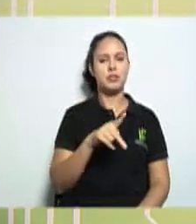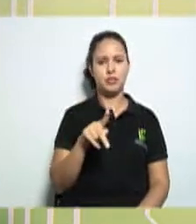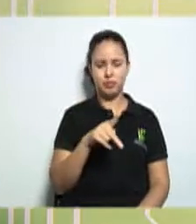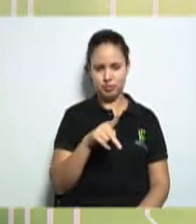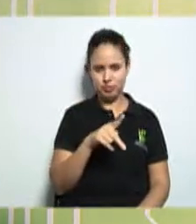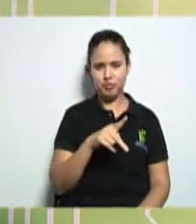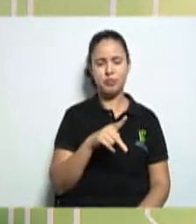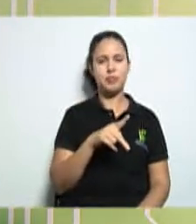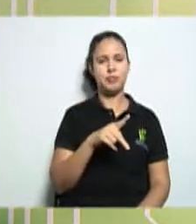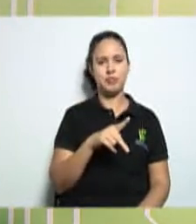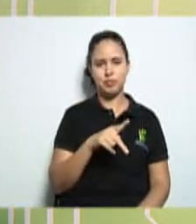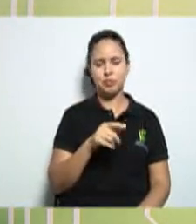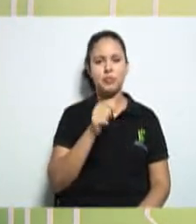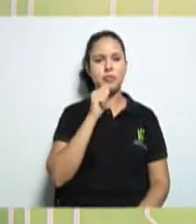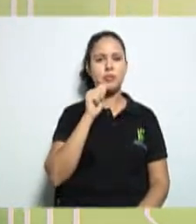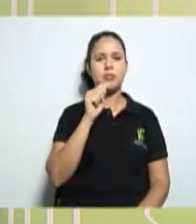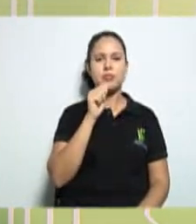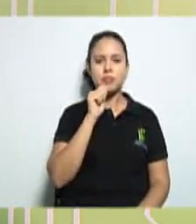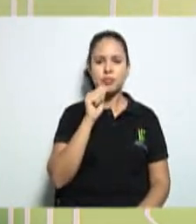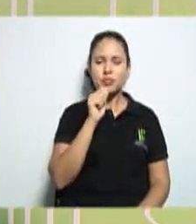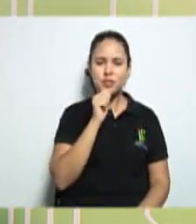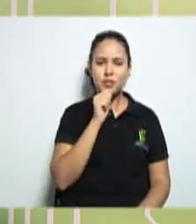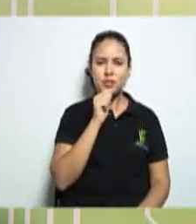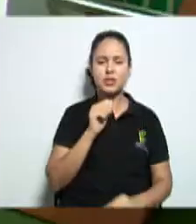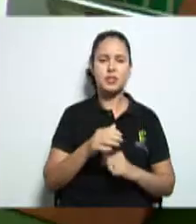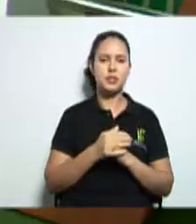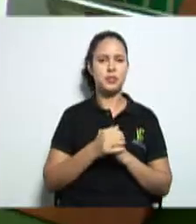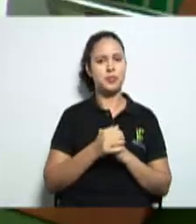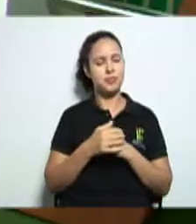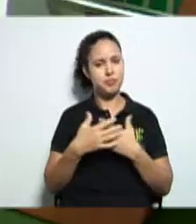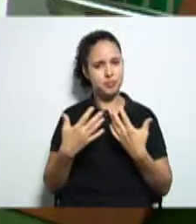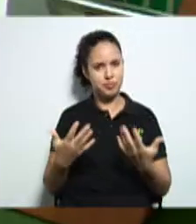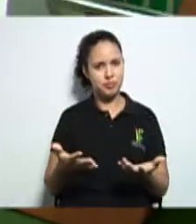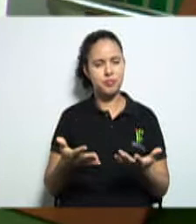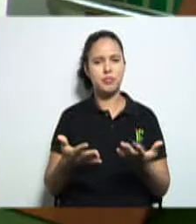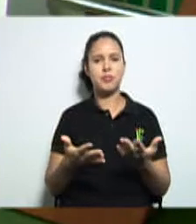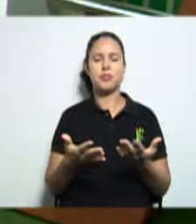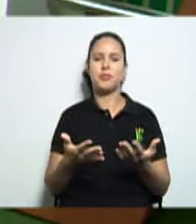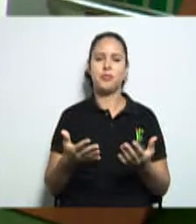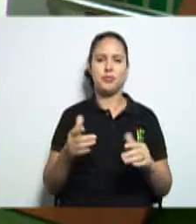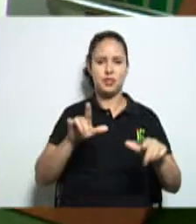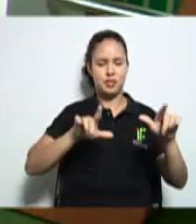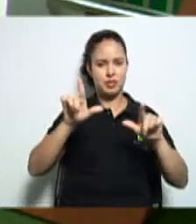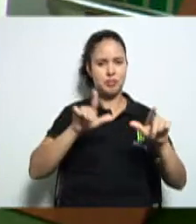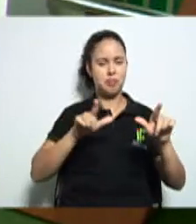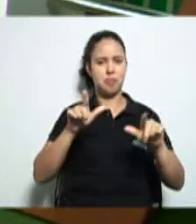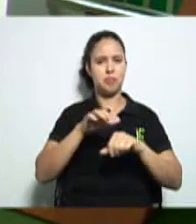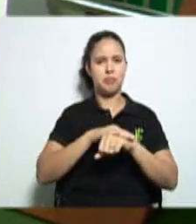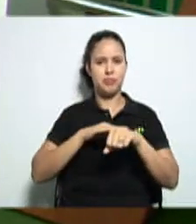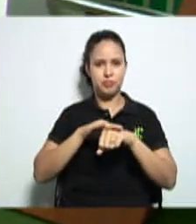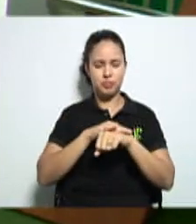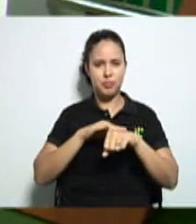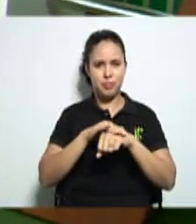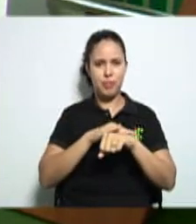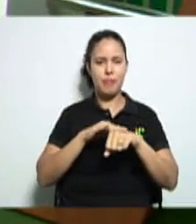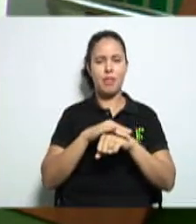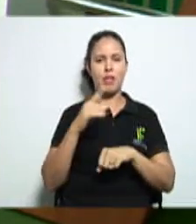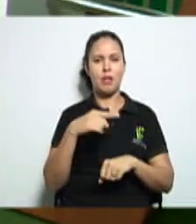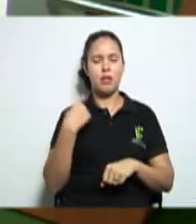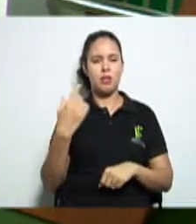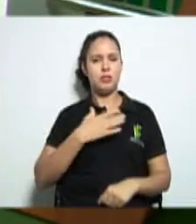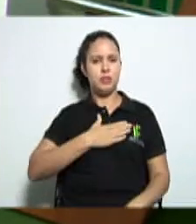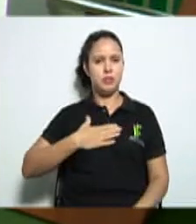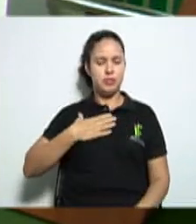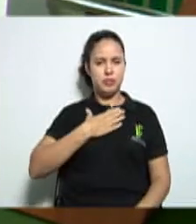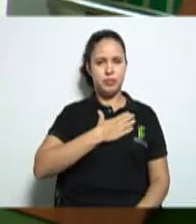conseguindo acesso à internet. Então, pelo menos na TV a gente Obrigado fala, né? pela participação de vocês. Gostamos muito,